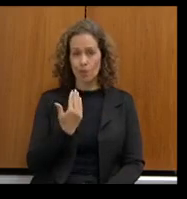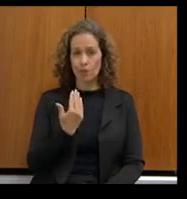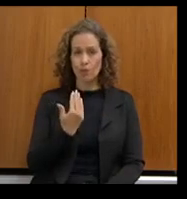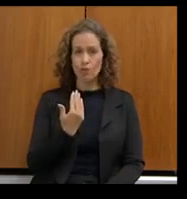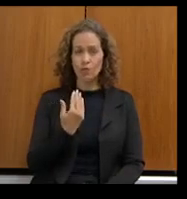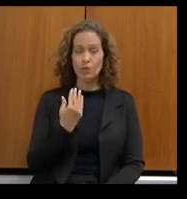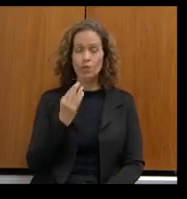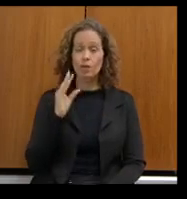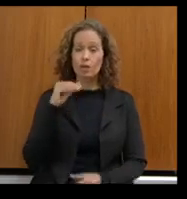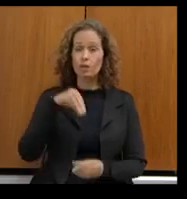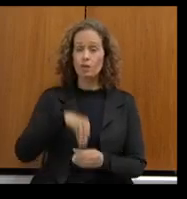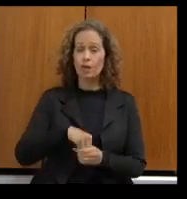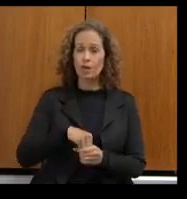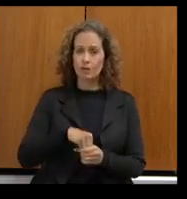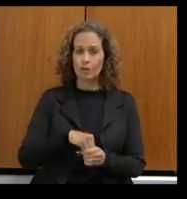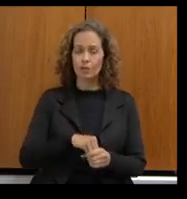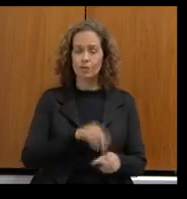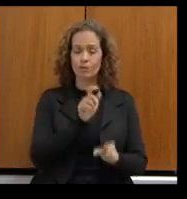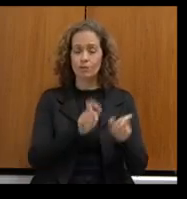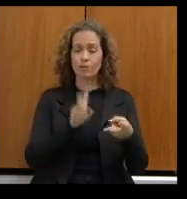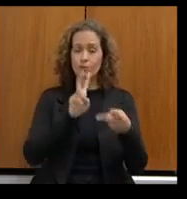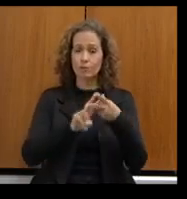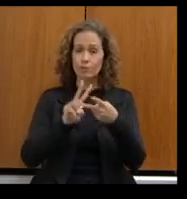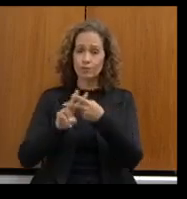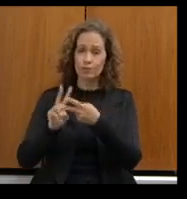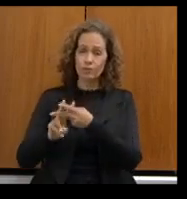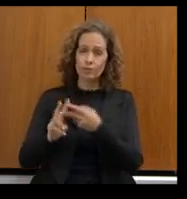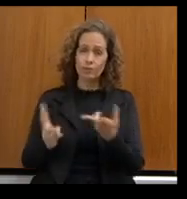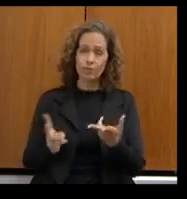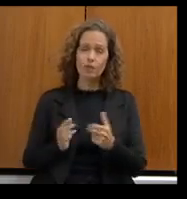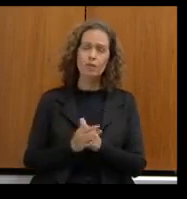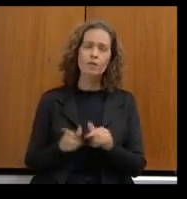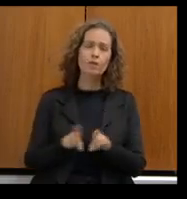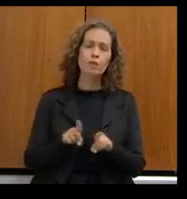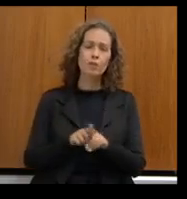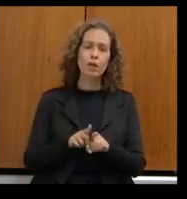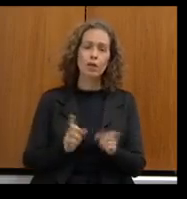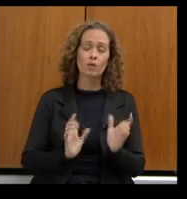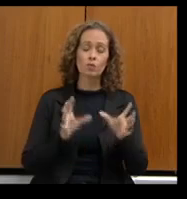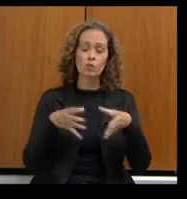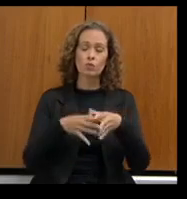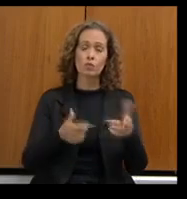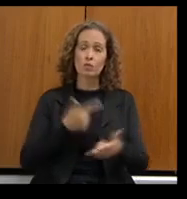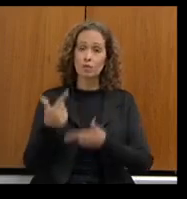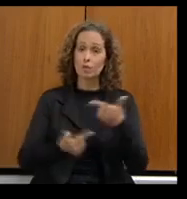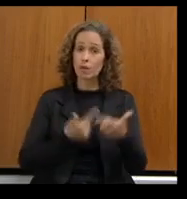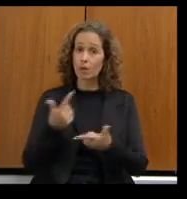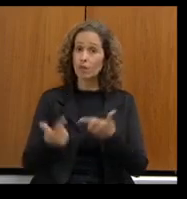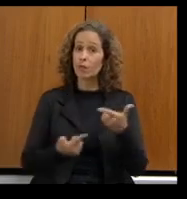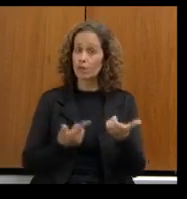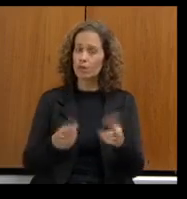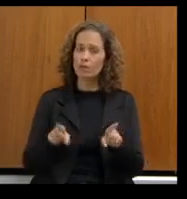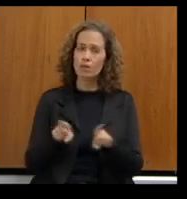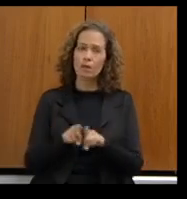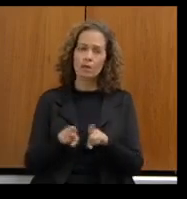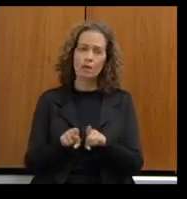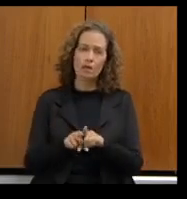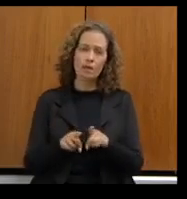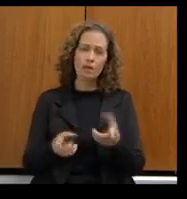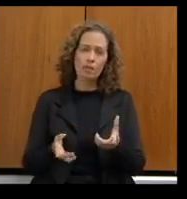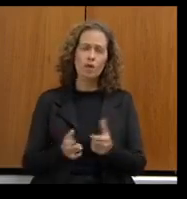e entre os presos mas também entre os trabalhadores têm crescido eu queria ouvir do